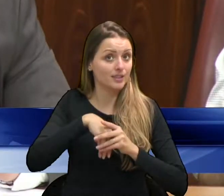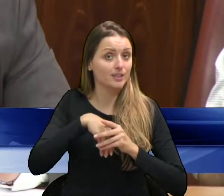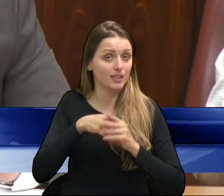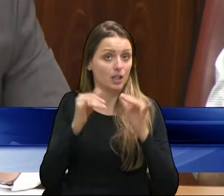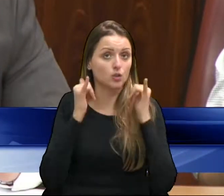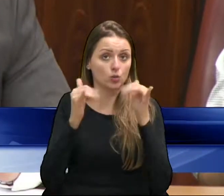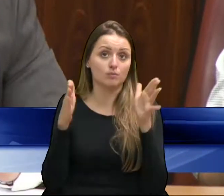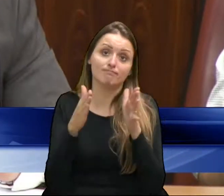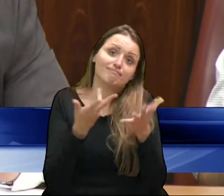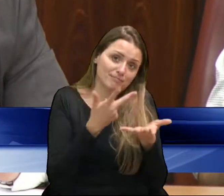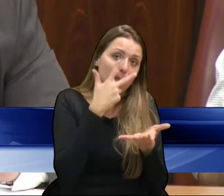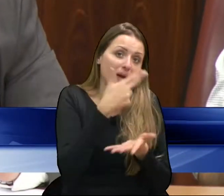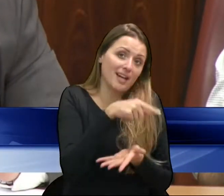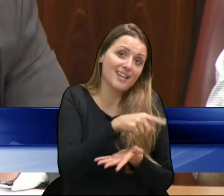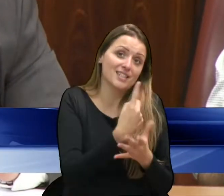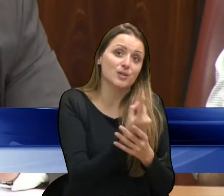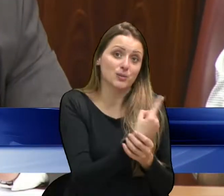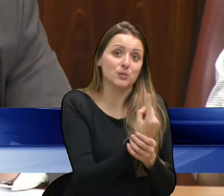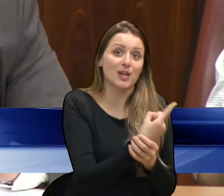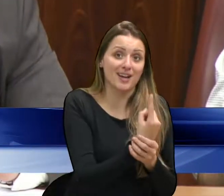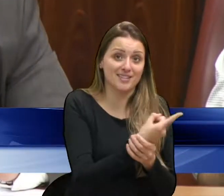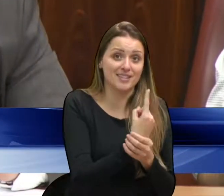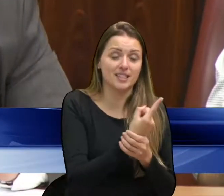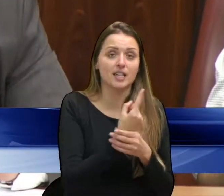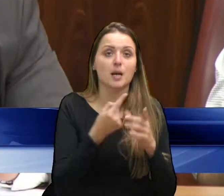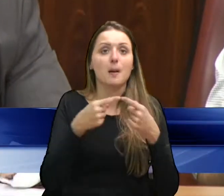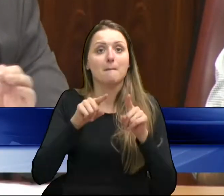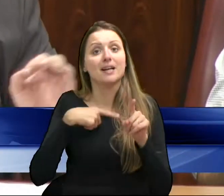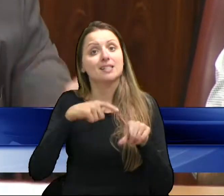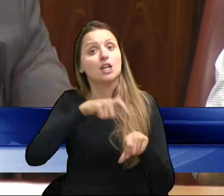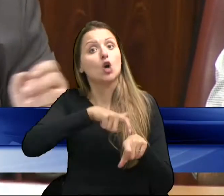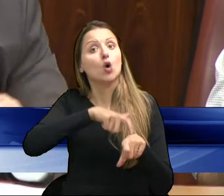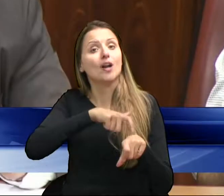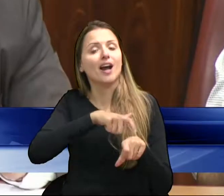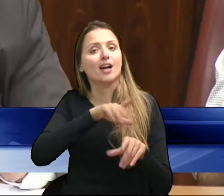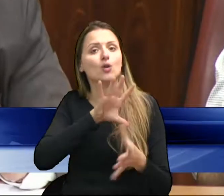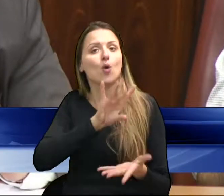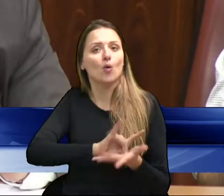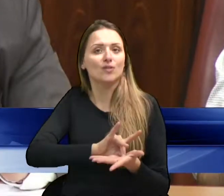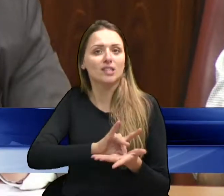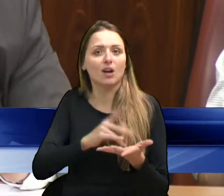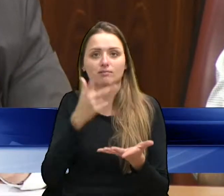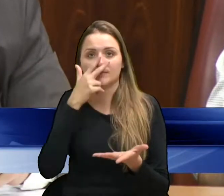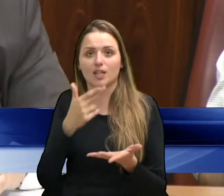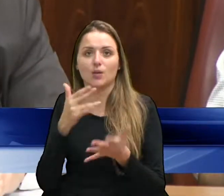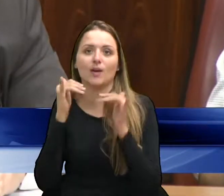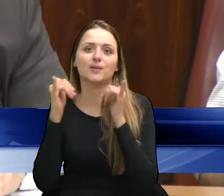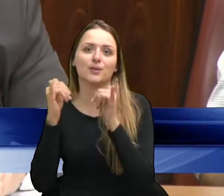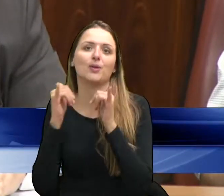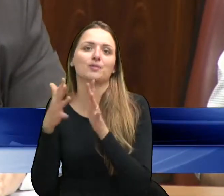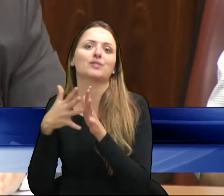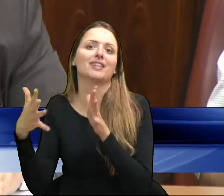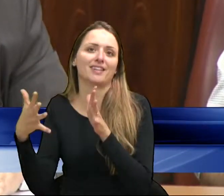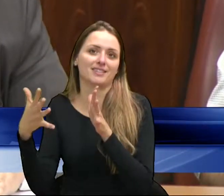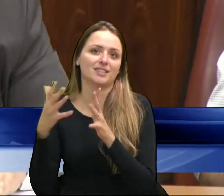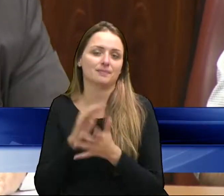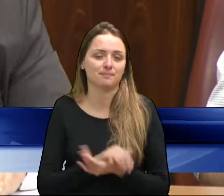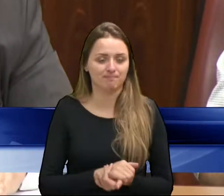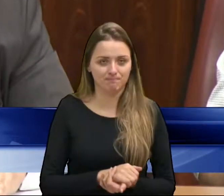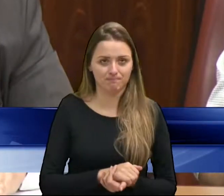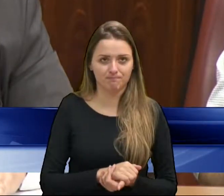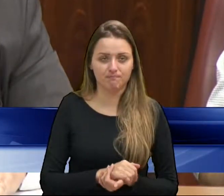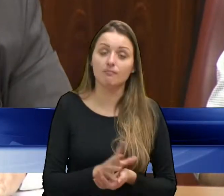similar ao táxi, mas cumprem itinerário fixo, igual ao ônibus. Né? E